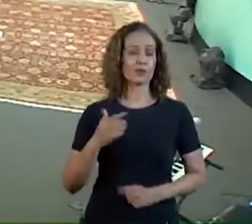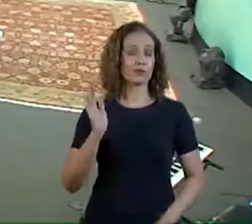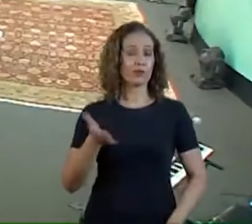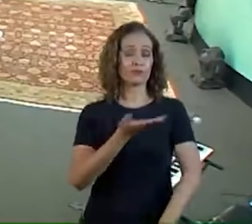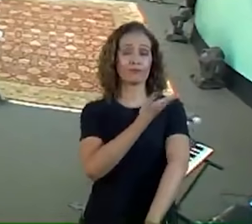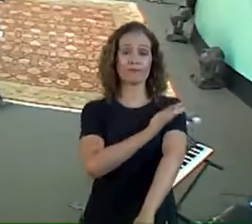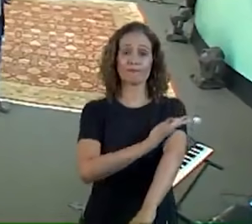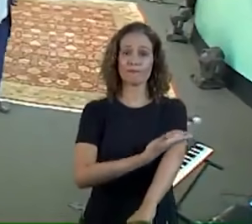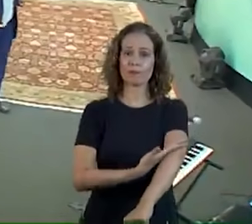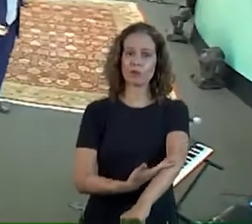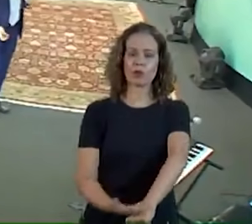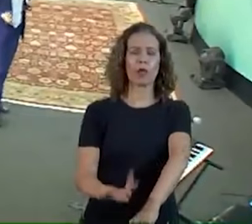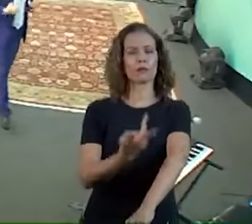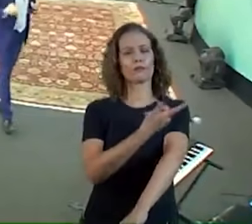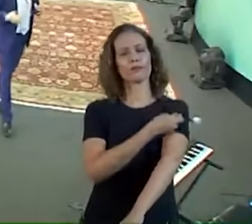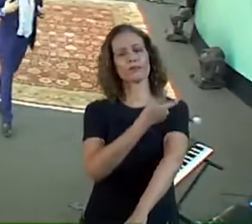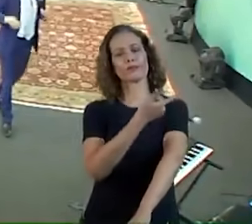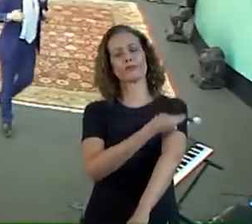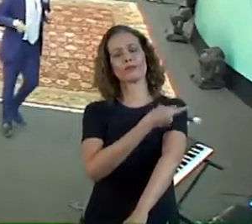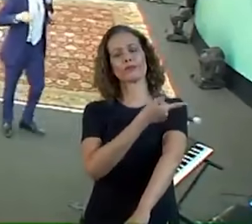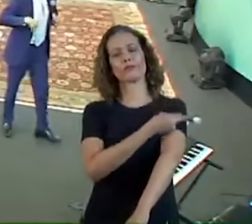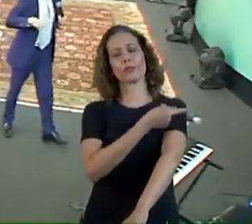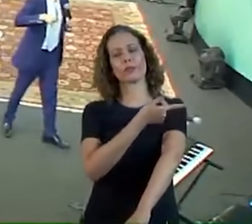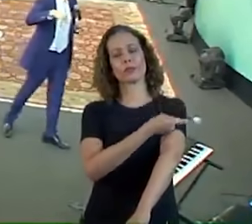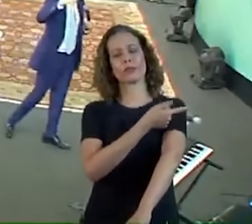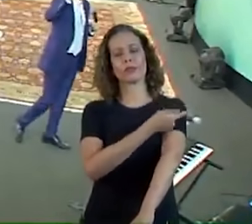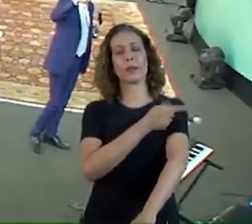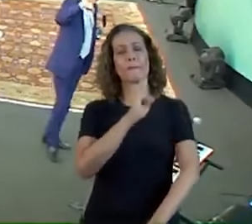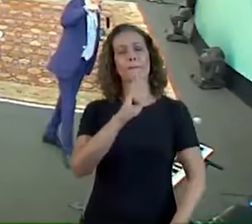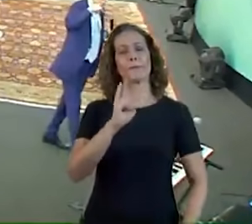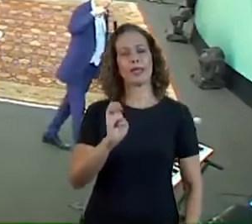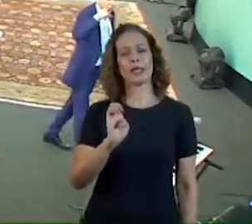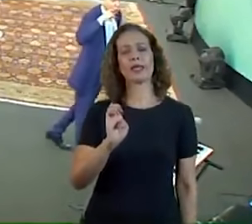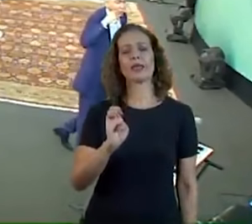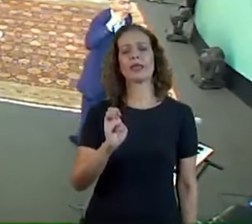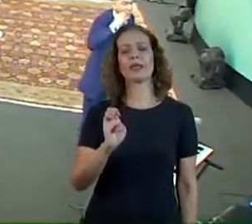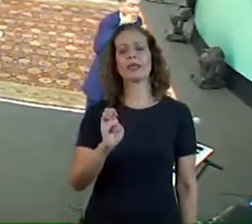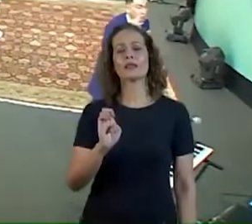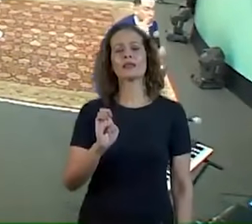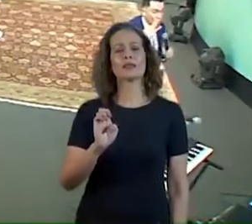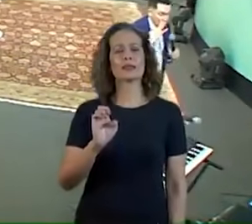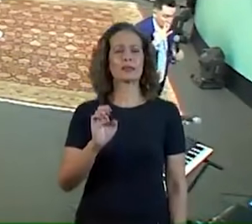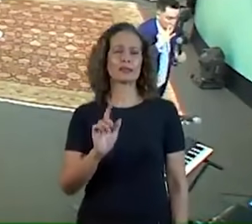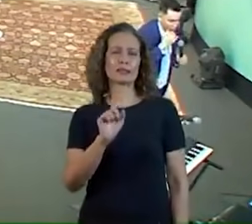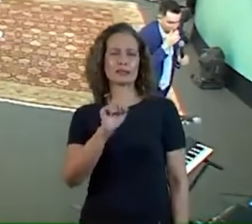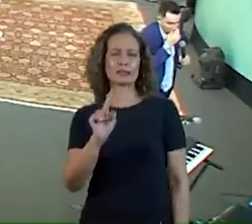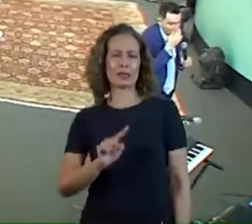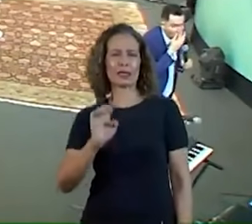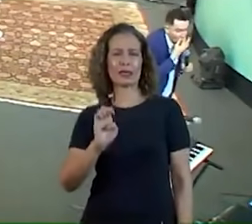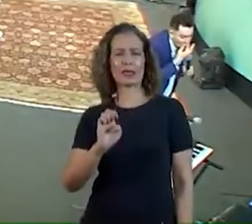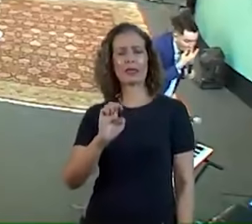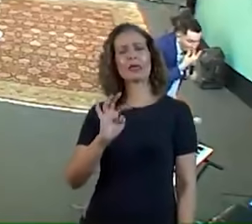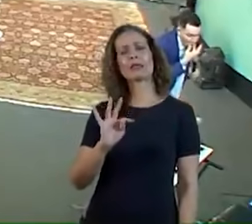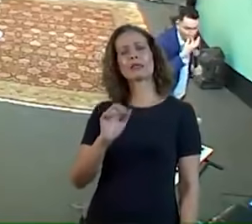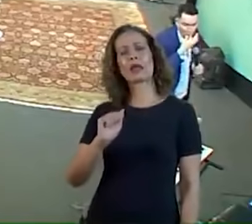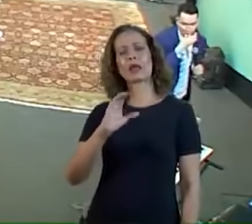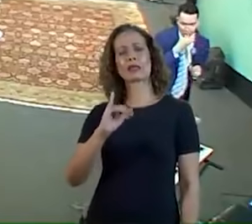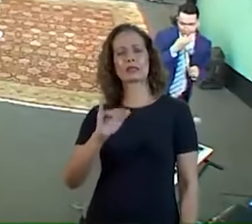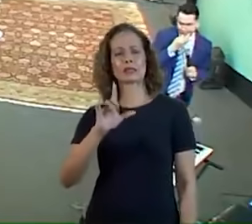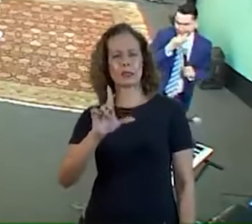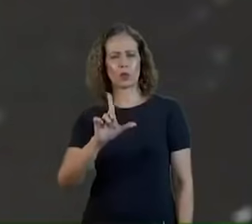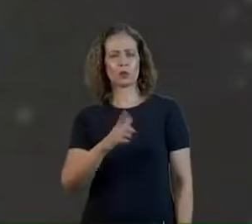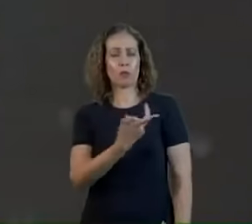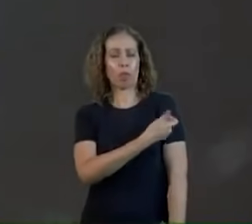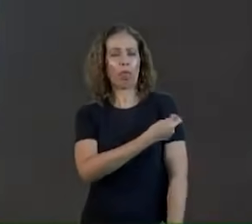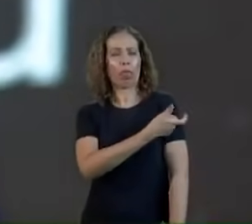acostumado, de tanto que eu tomava. E eu, como eu passava muito mal também com outras doenças, eu tomava muito antibiótico. Muito